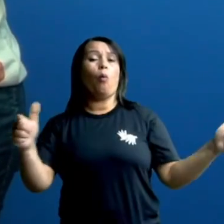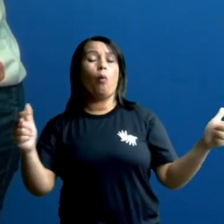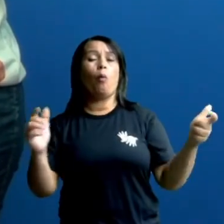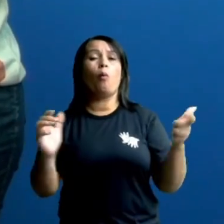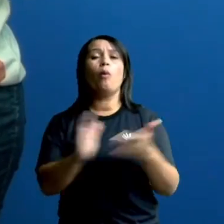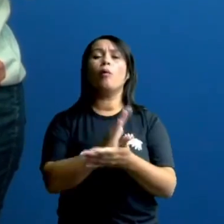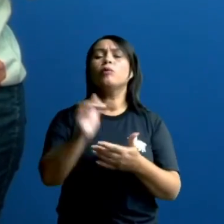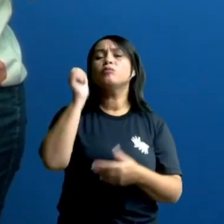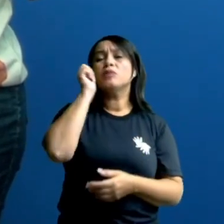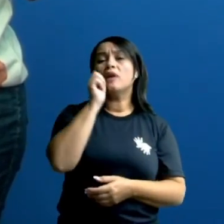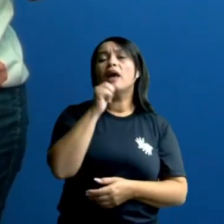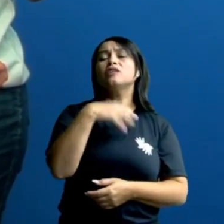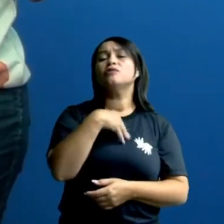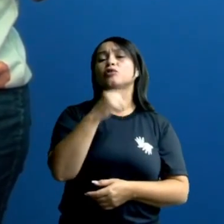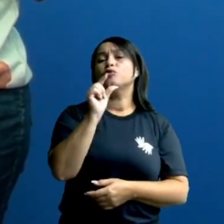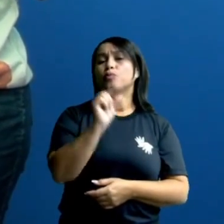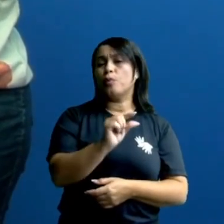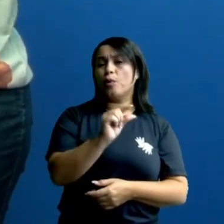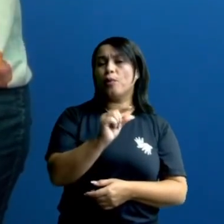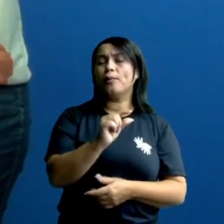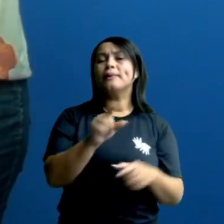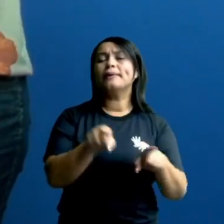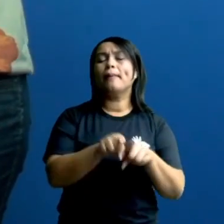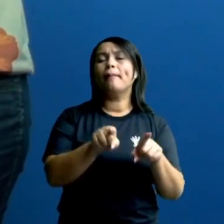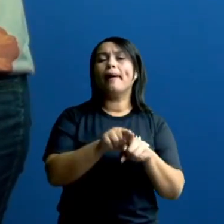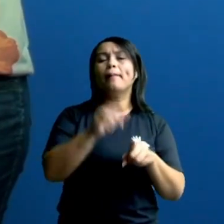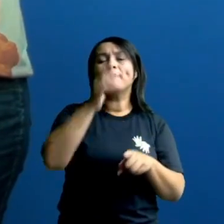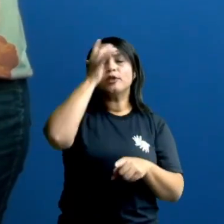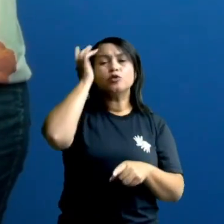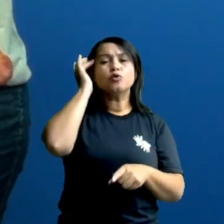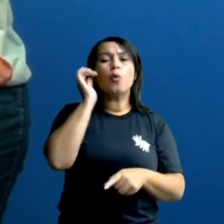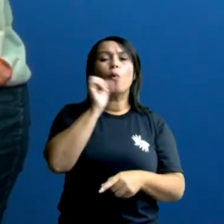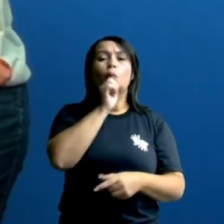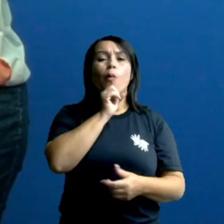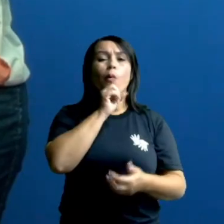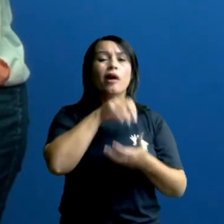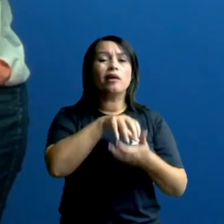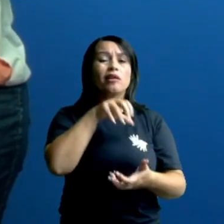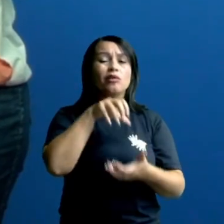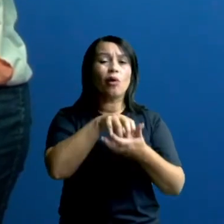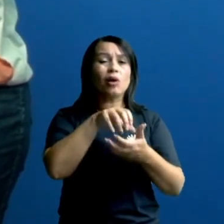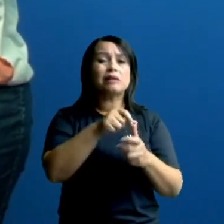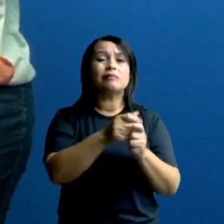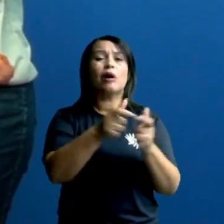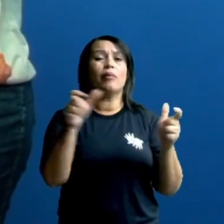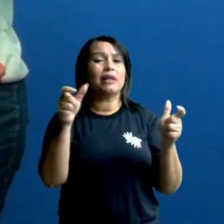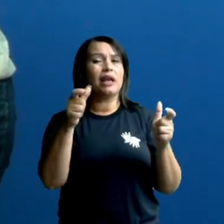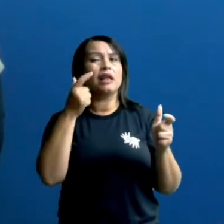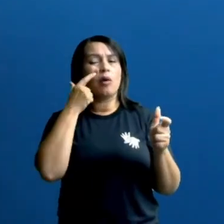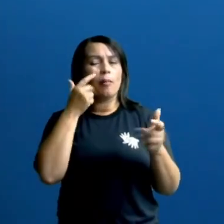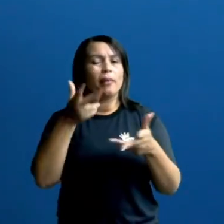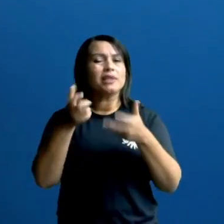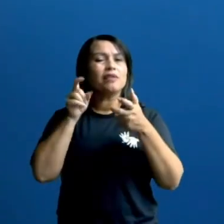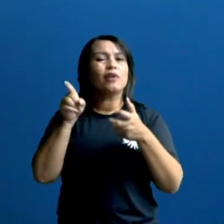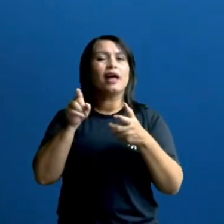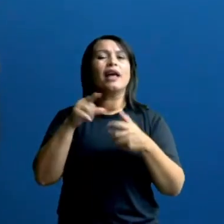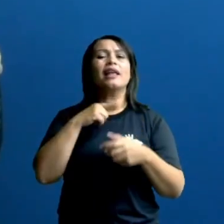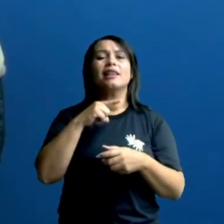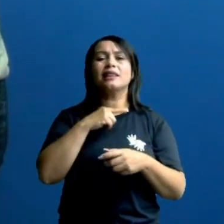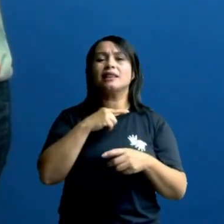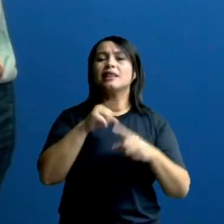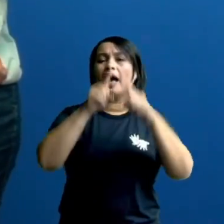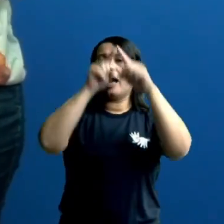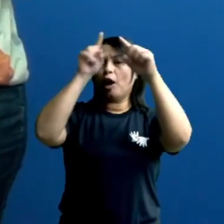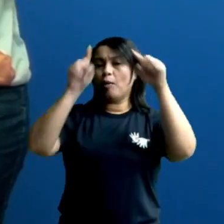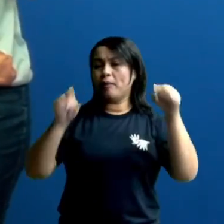né, a população senil ou idosa for ficando maior, a gente vai ver que essa pirâmide etária ela vai ter